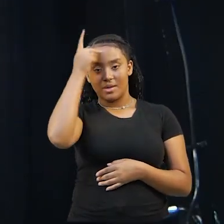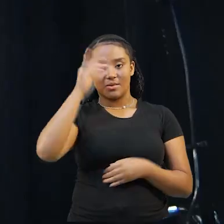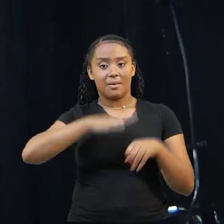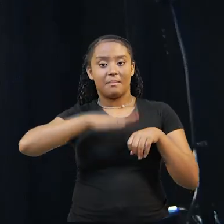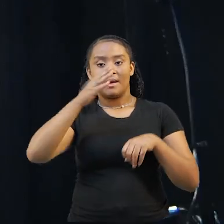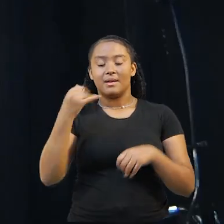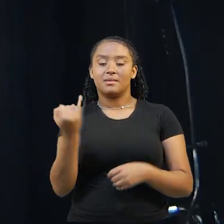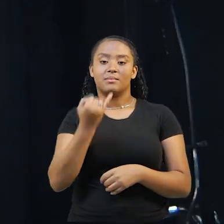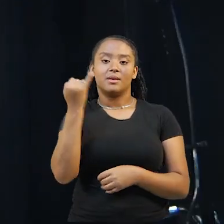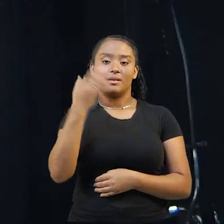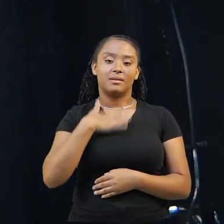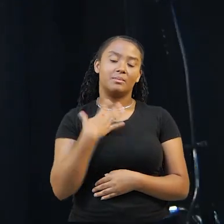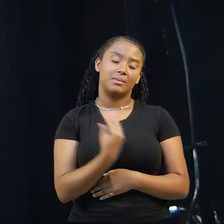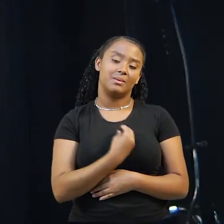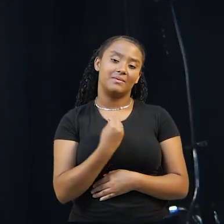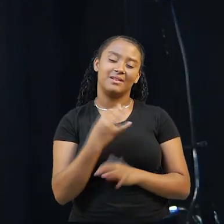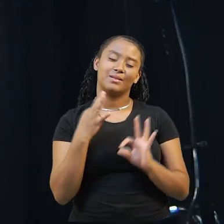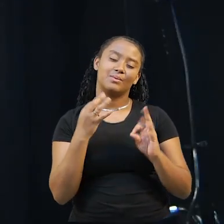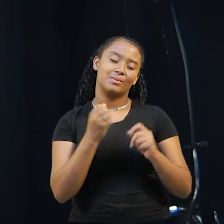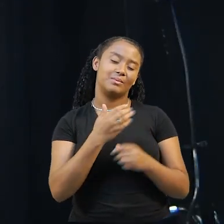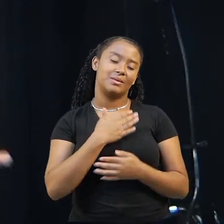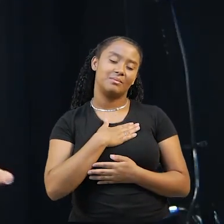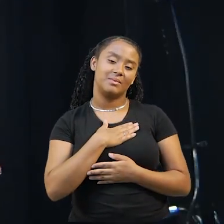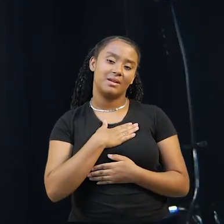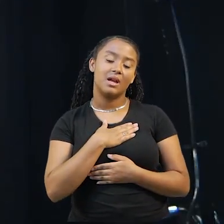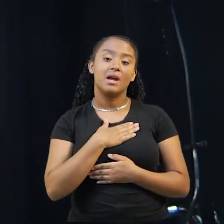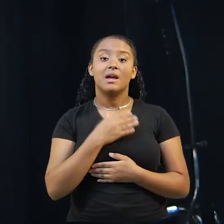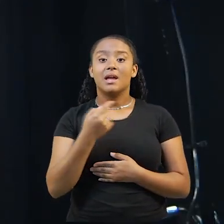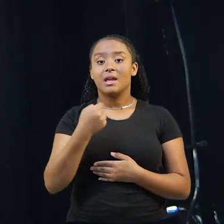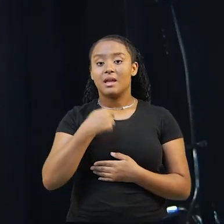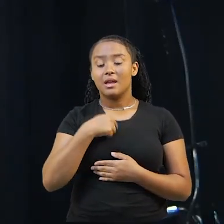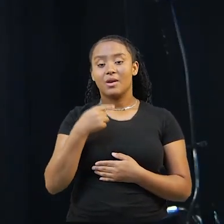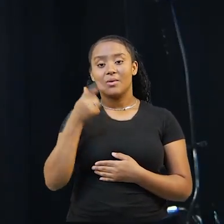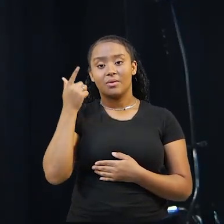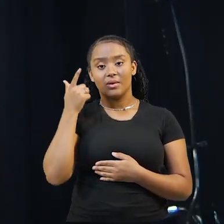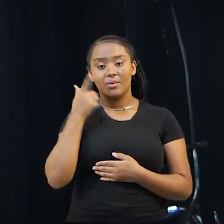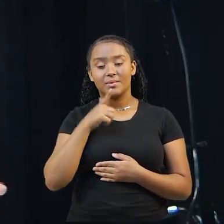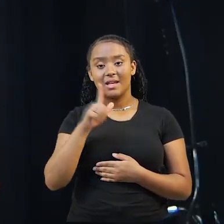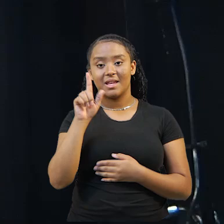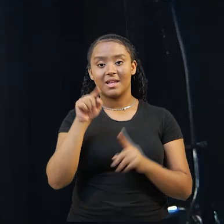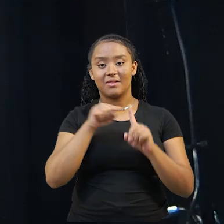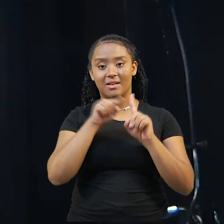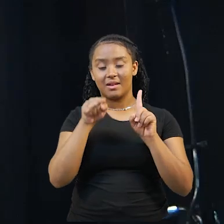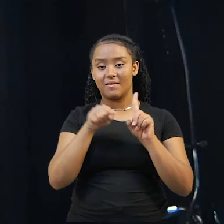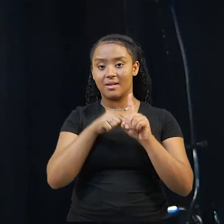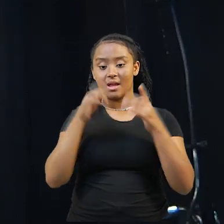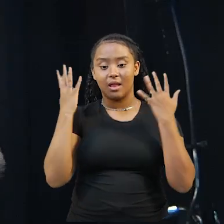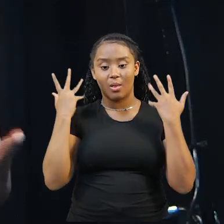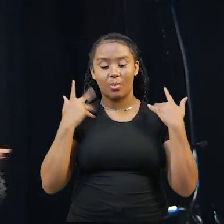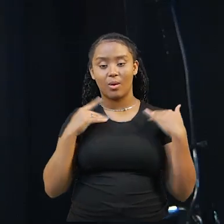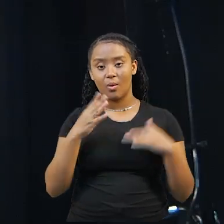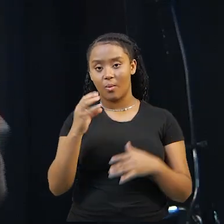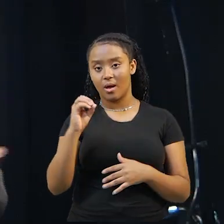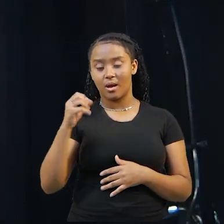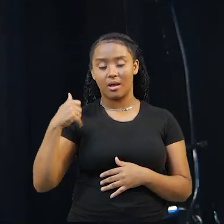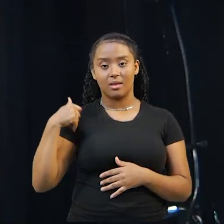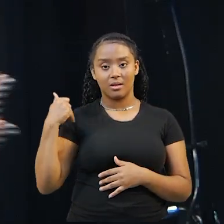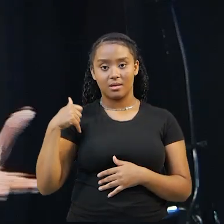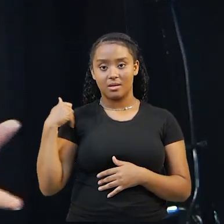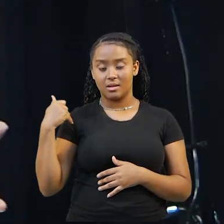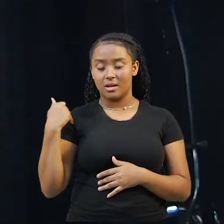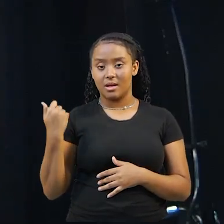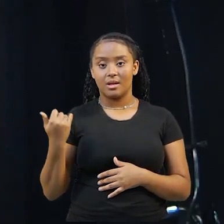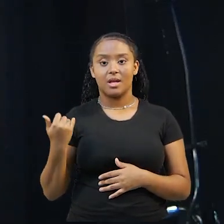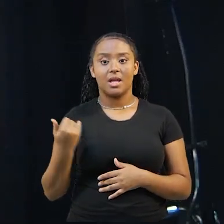na minha vida, né, é tudo para mim. E ter engravidado naturalmente aos 40 anos de idade, e era uma dificuldade, uma